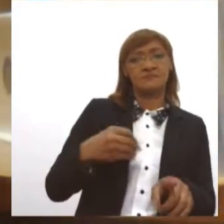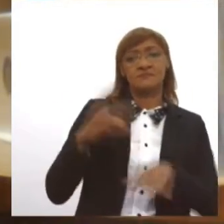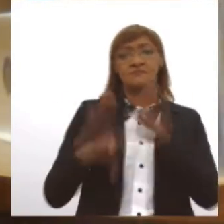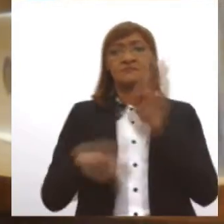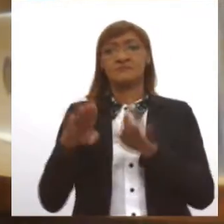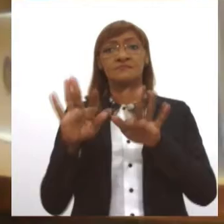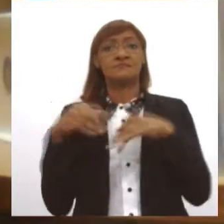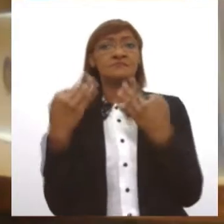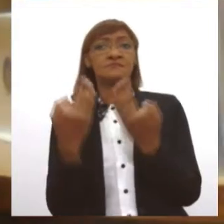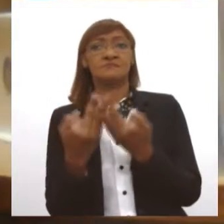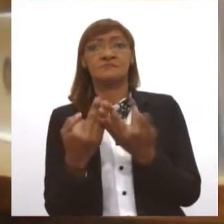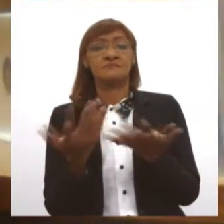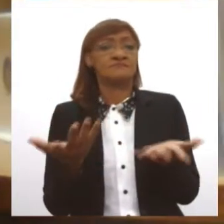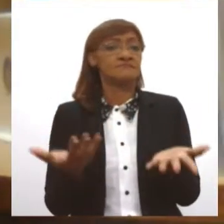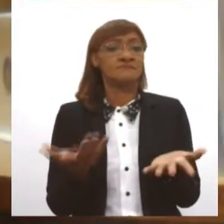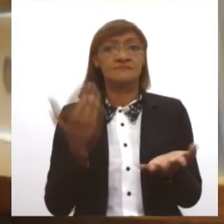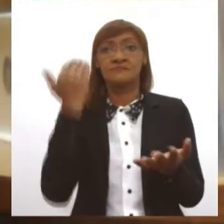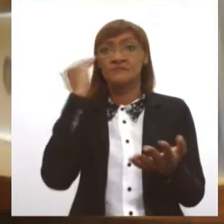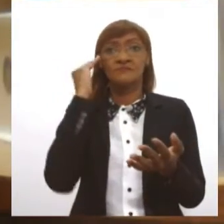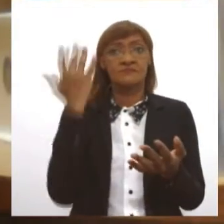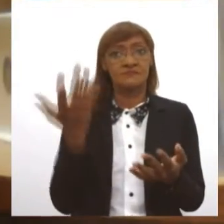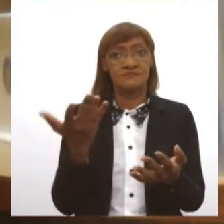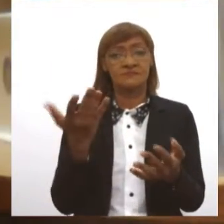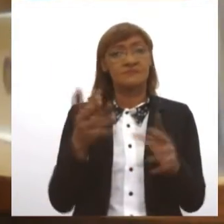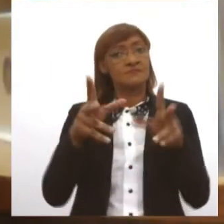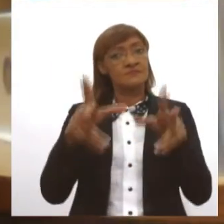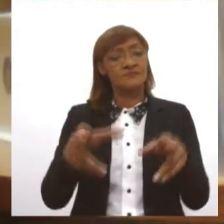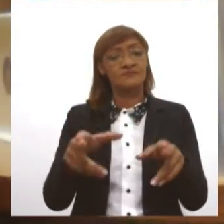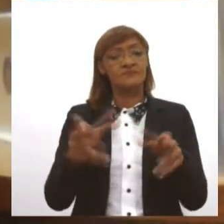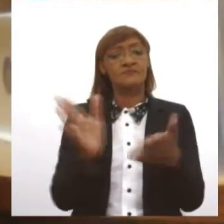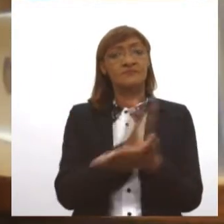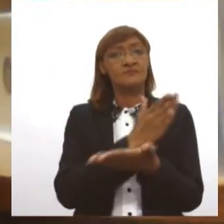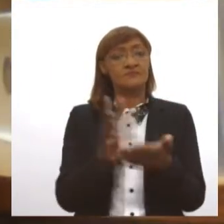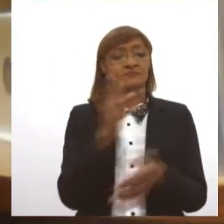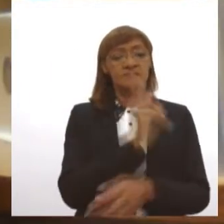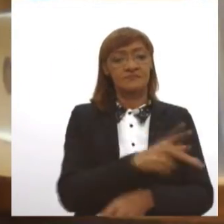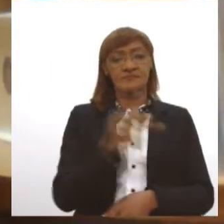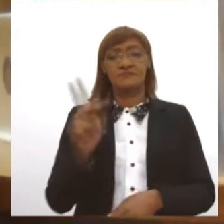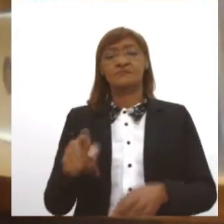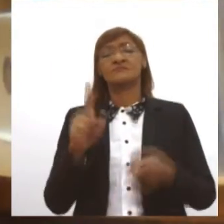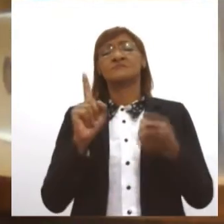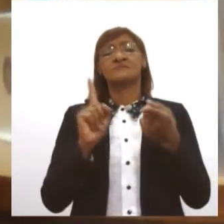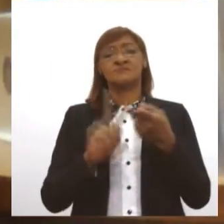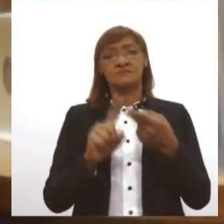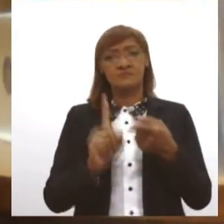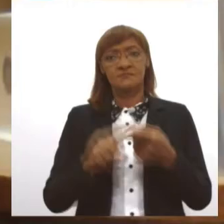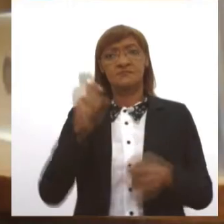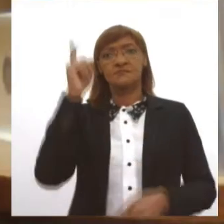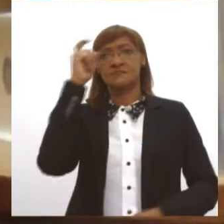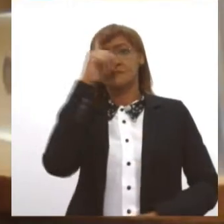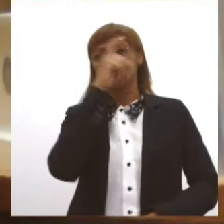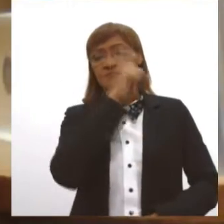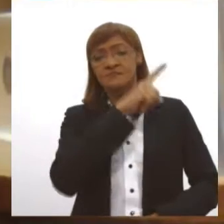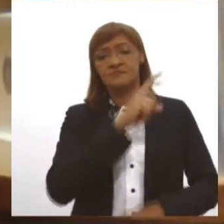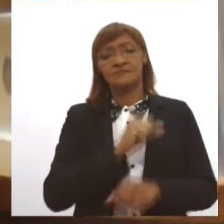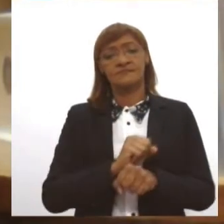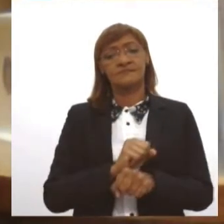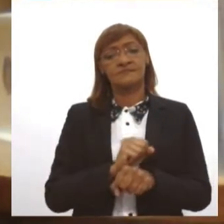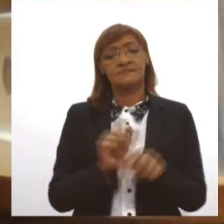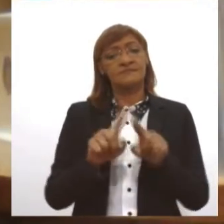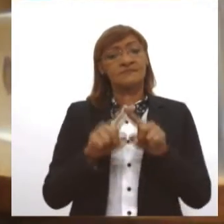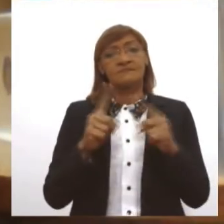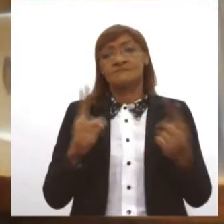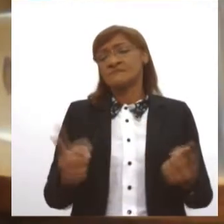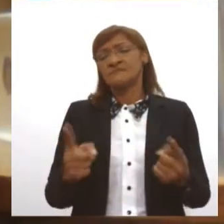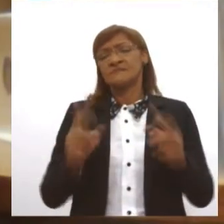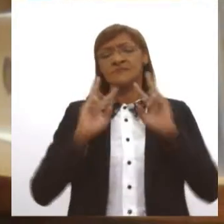precisavam trabalhar. E a escola também, né? Alguns professores tiveram dificuldade, mas se é uma questão, o ser humano, ele